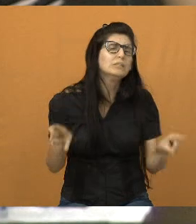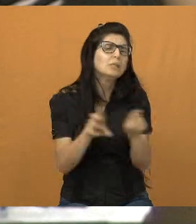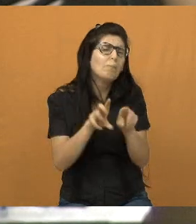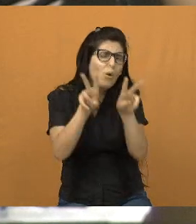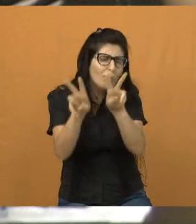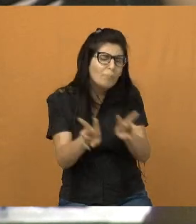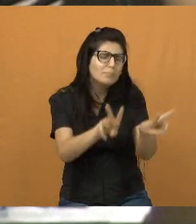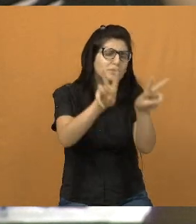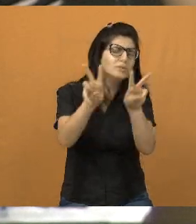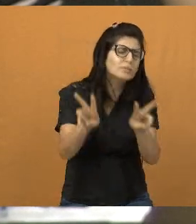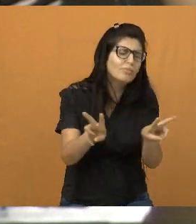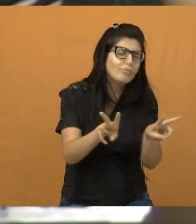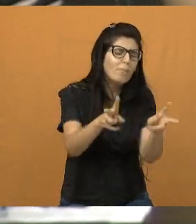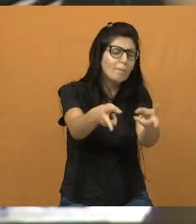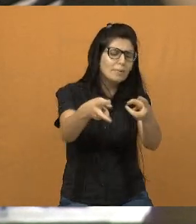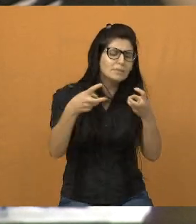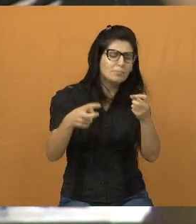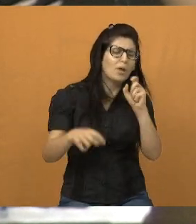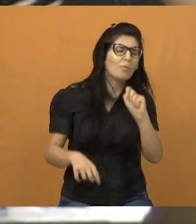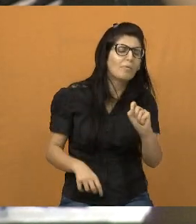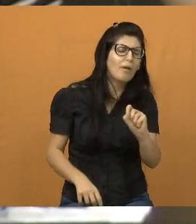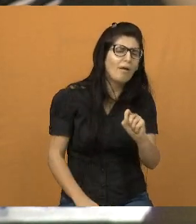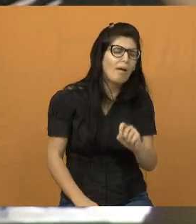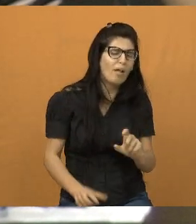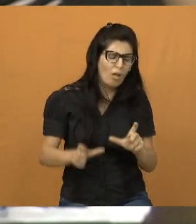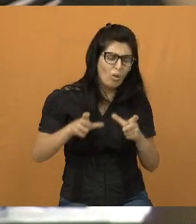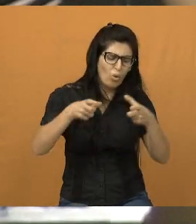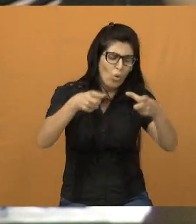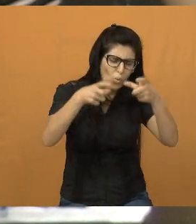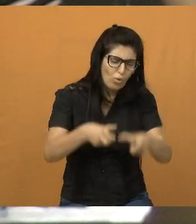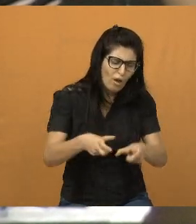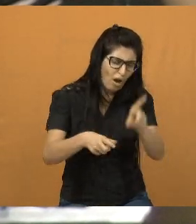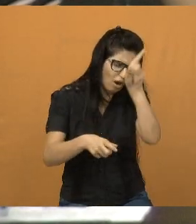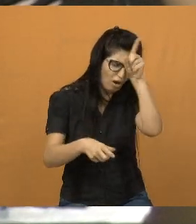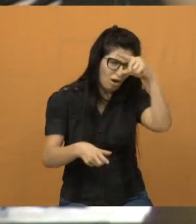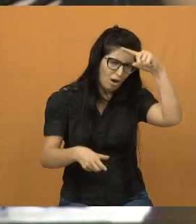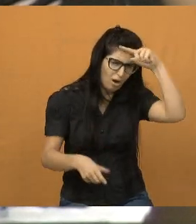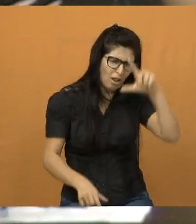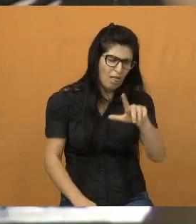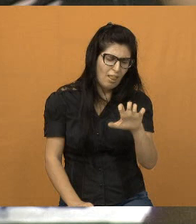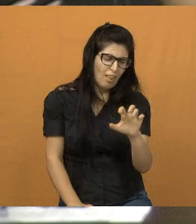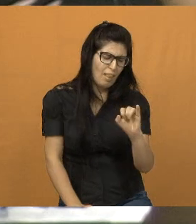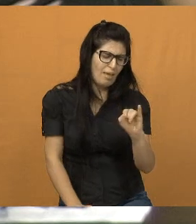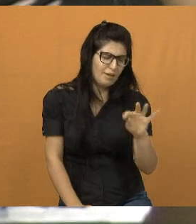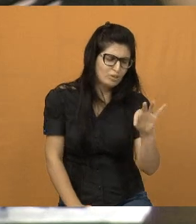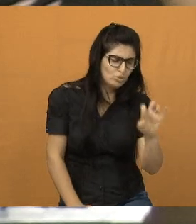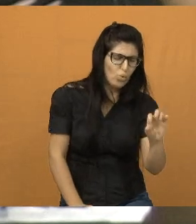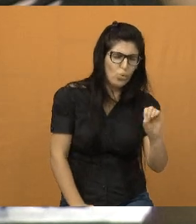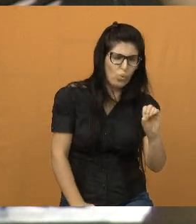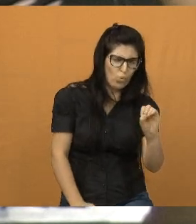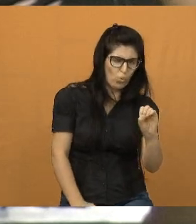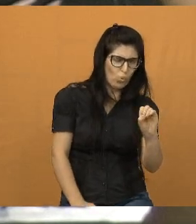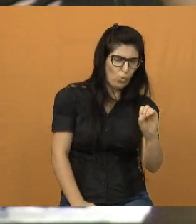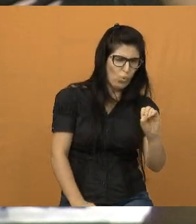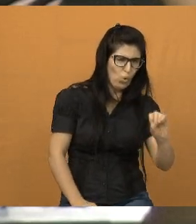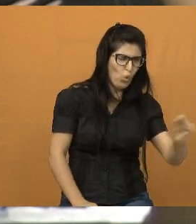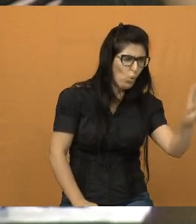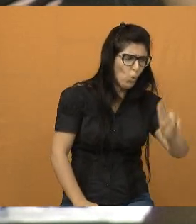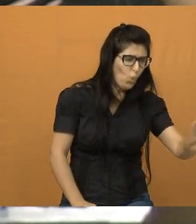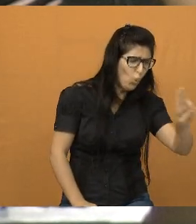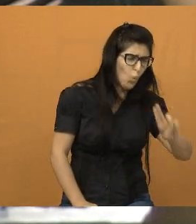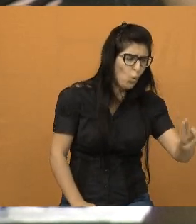observado que os leitos, quando tem a referência de um lugar para o outro, eles estão sendo melhor otimizados. A gente está tendo um número menor